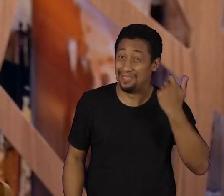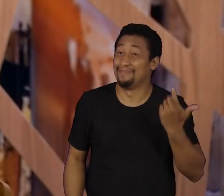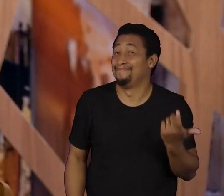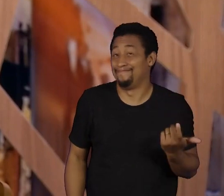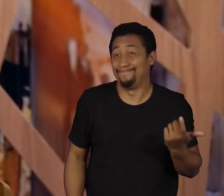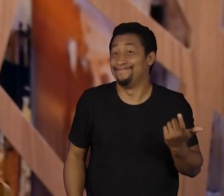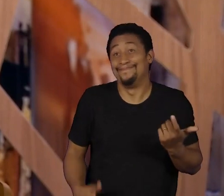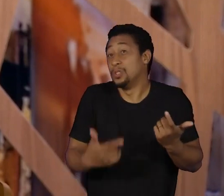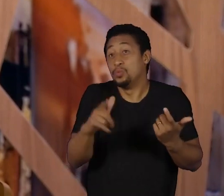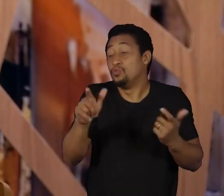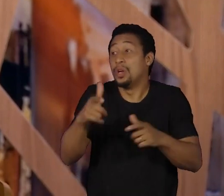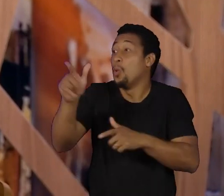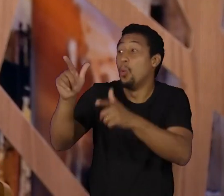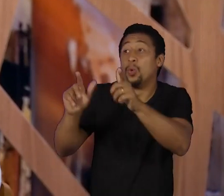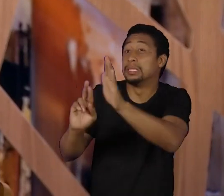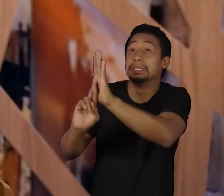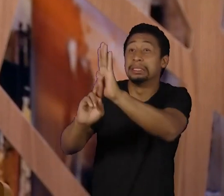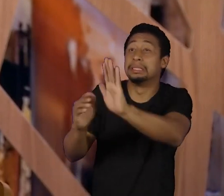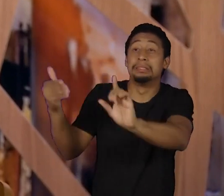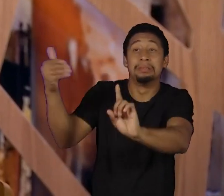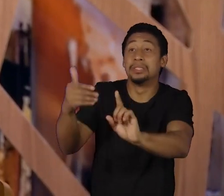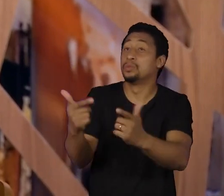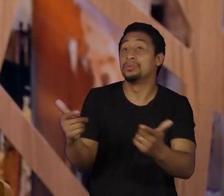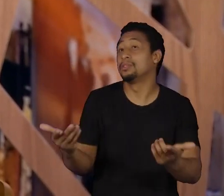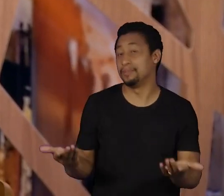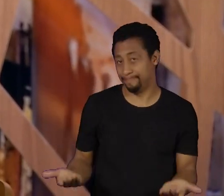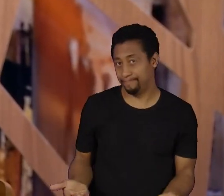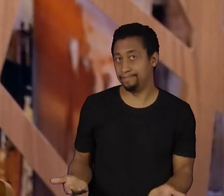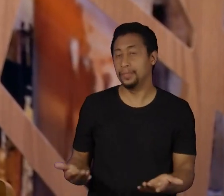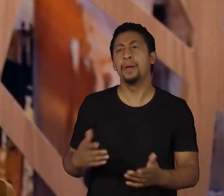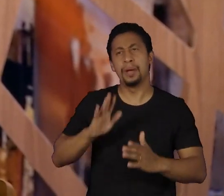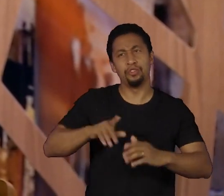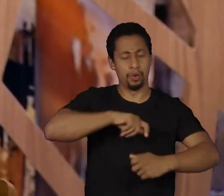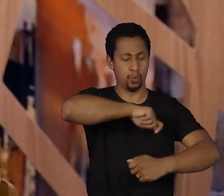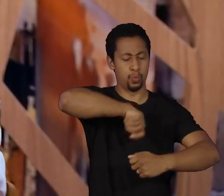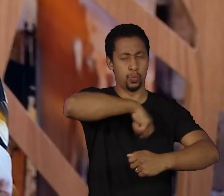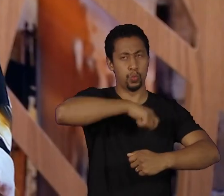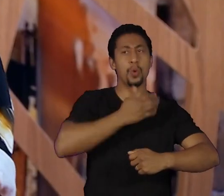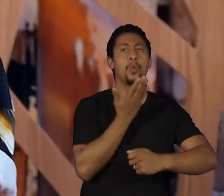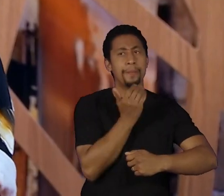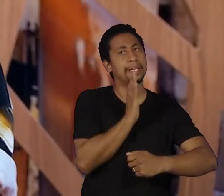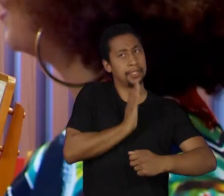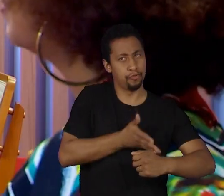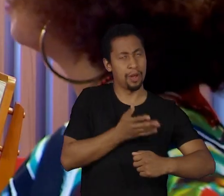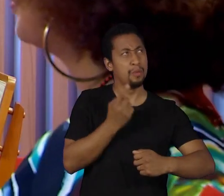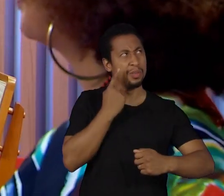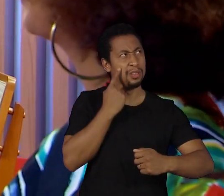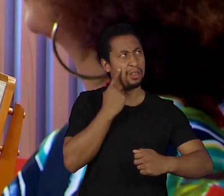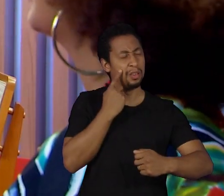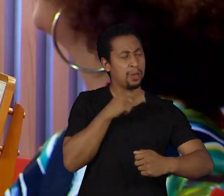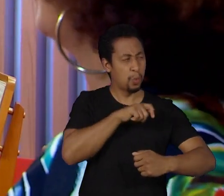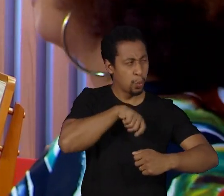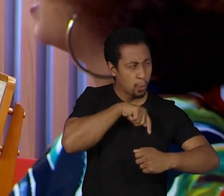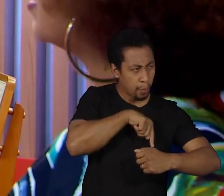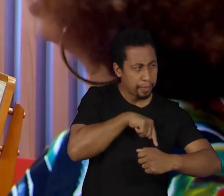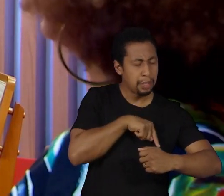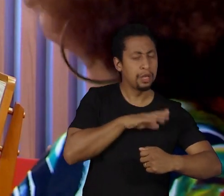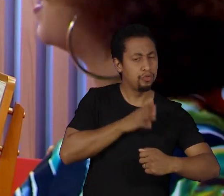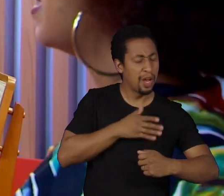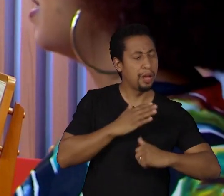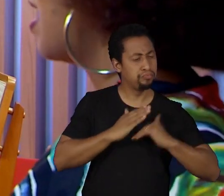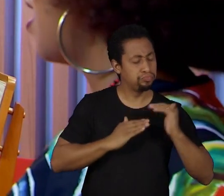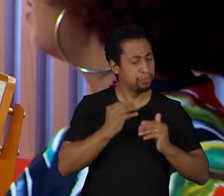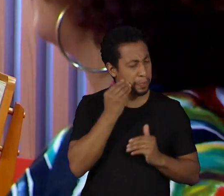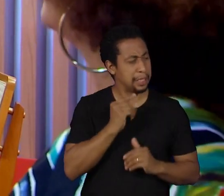nem nenhuma cerveja. E como eu já cozinhava, falei, já que posso cozinhar comida, eu posso cozinhar cerveja também. E comecei